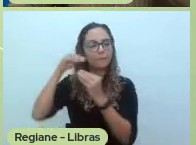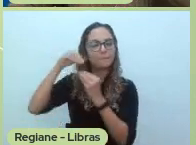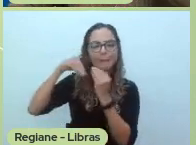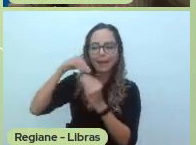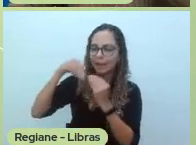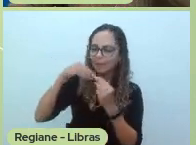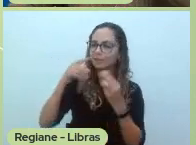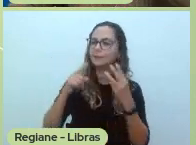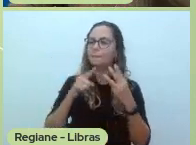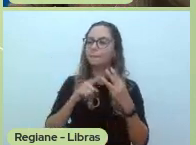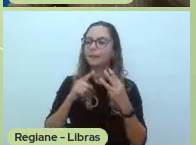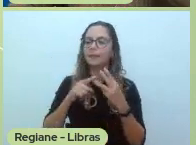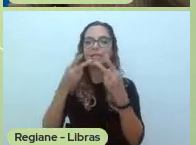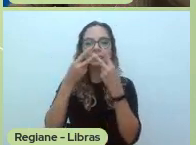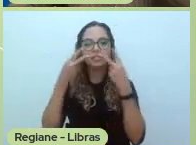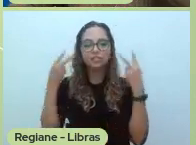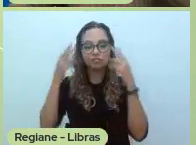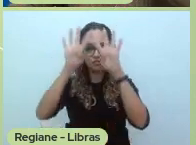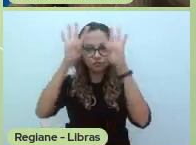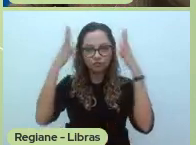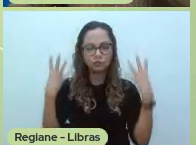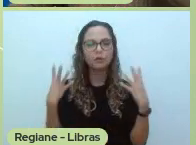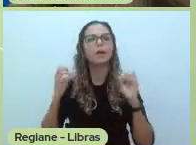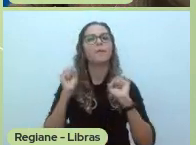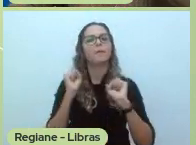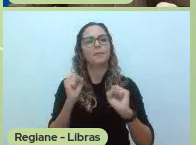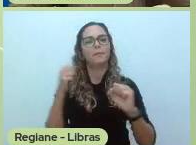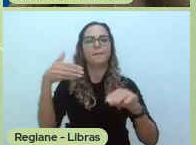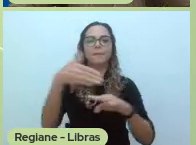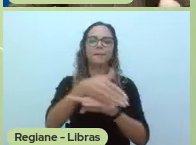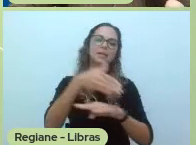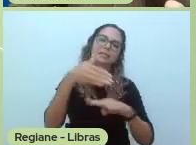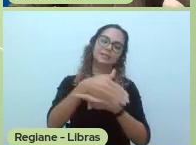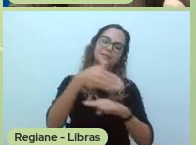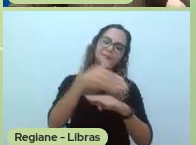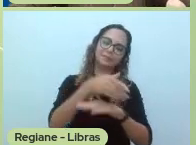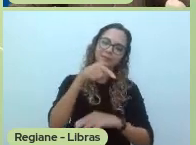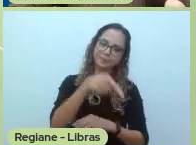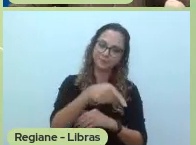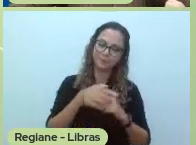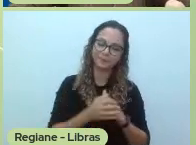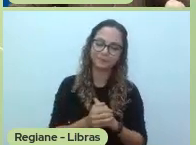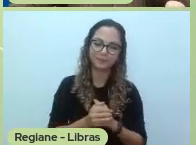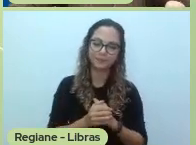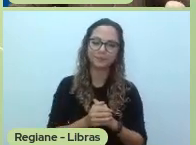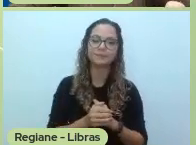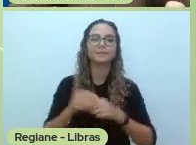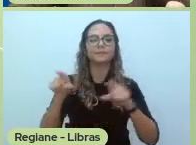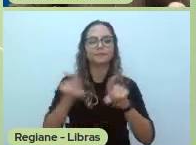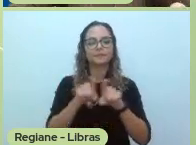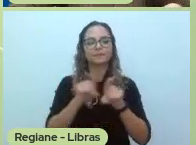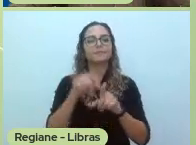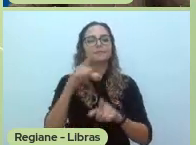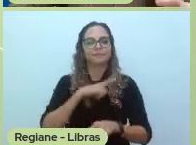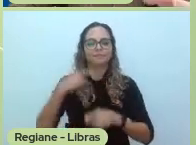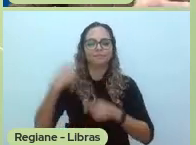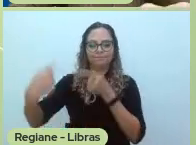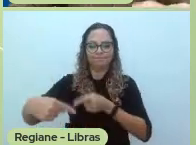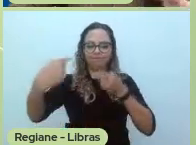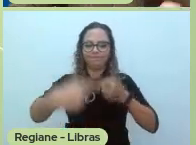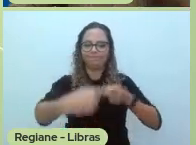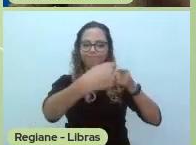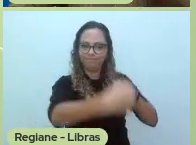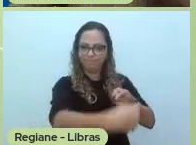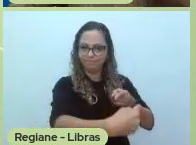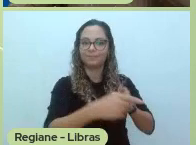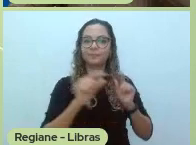participar desses programas. E aqui eu falo de alguns desafios, Samuel, que a gente, como eu disse antes, né? O